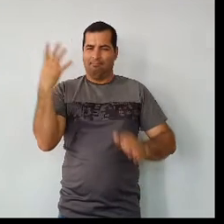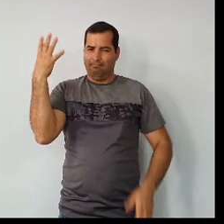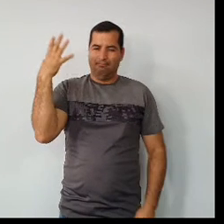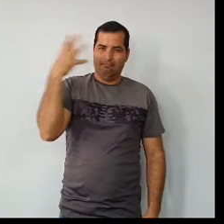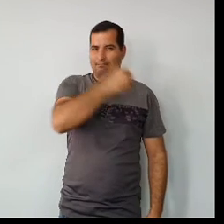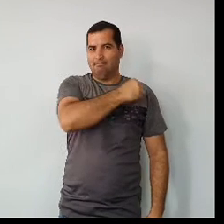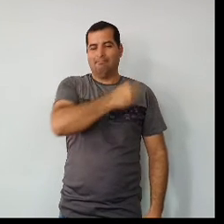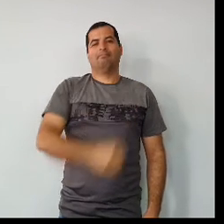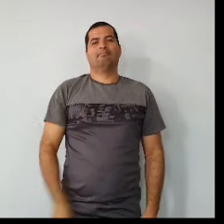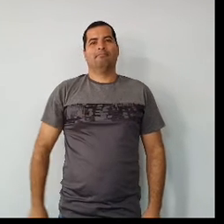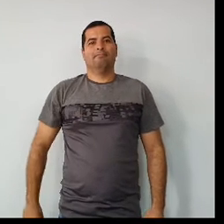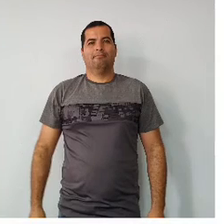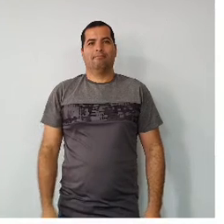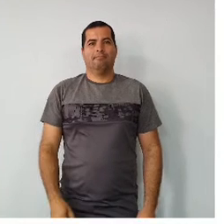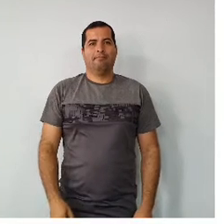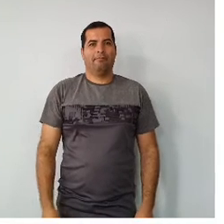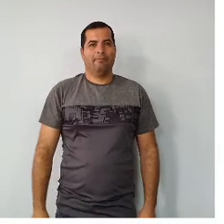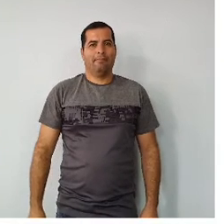que bonito.